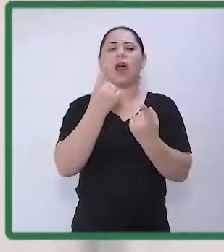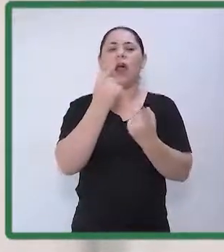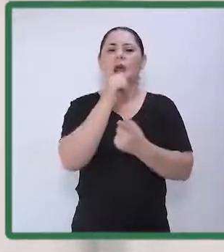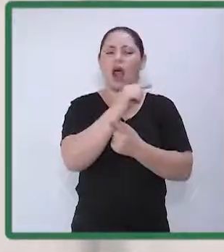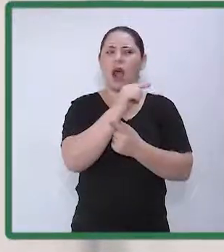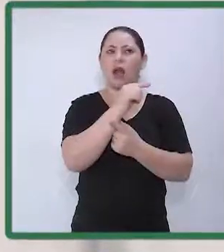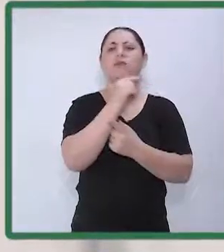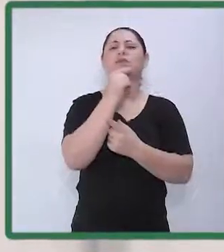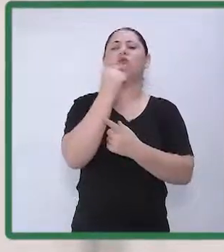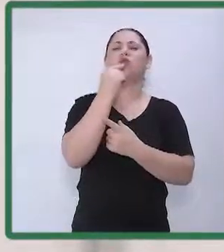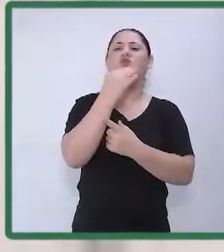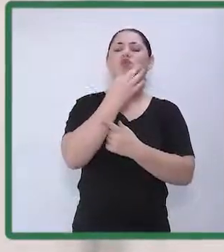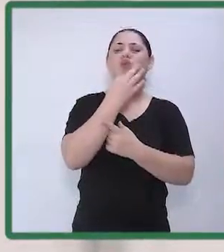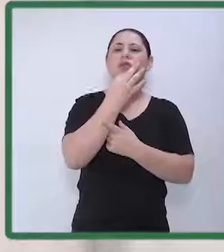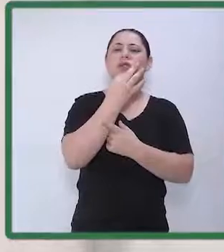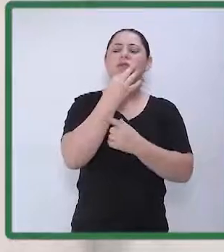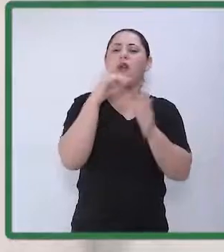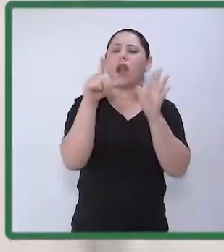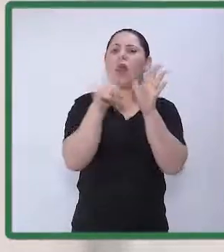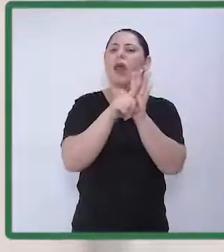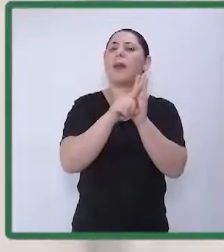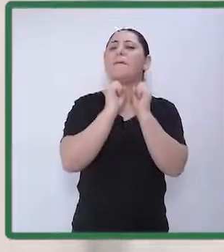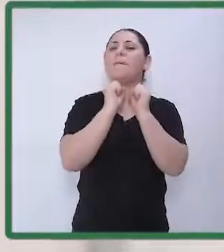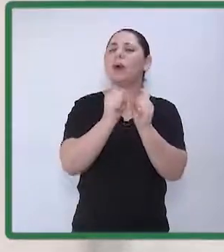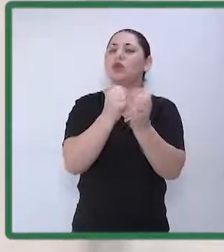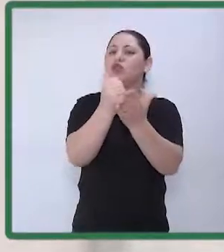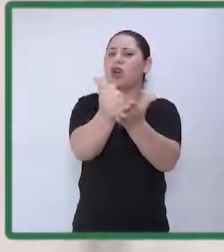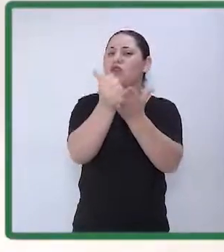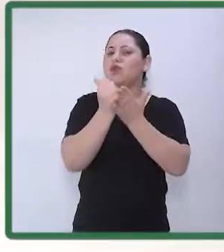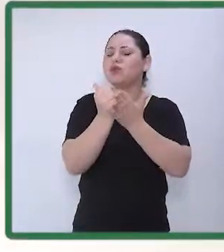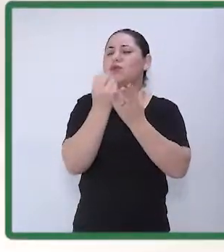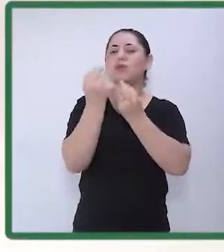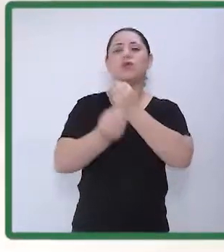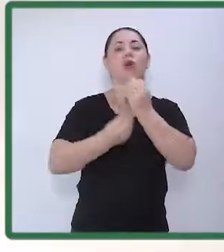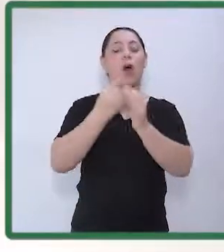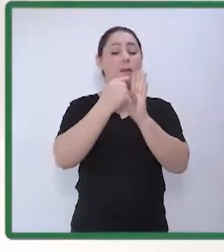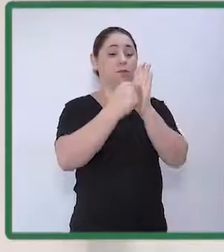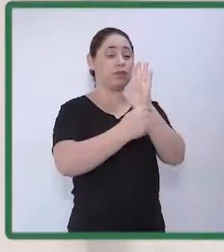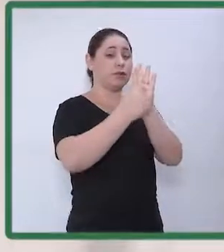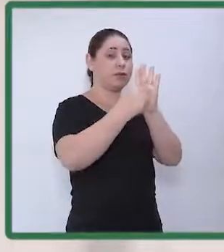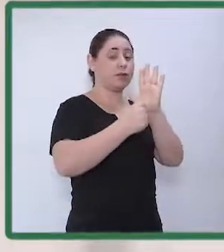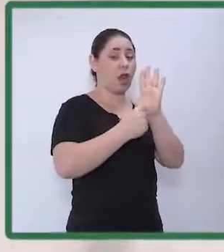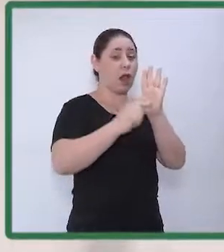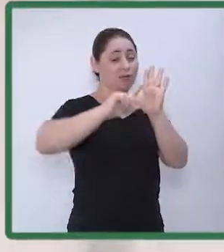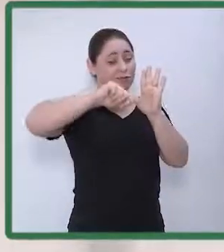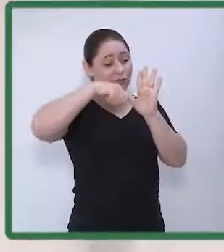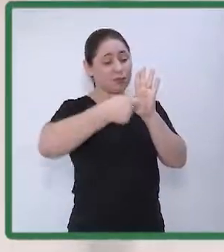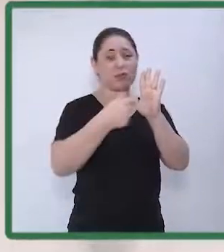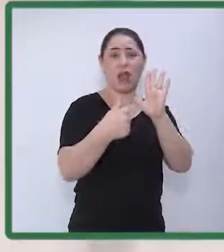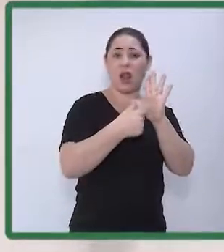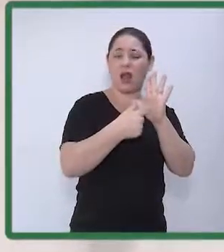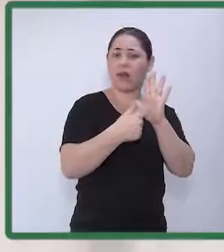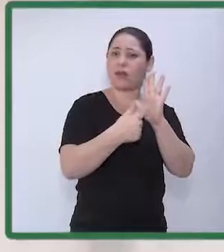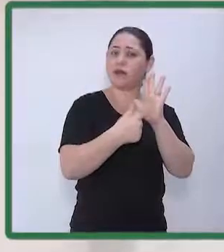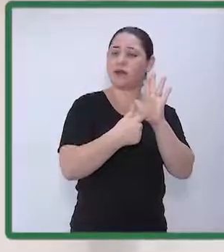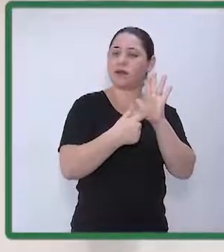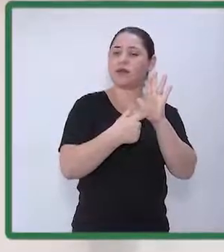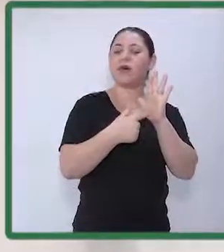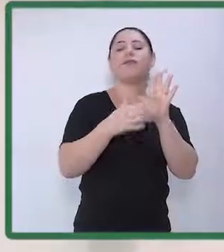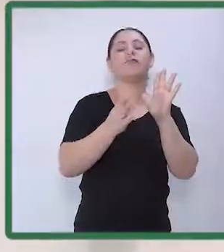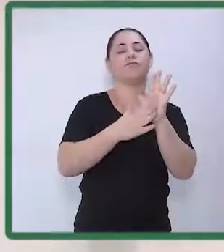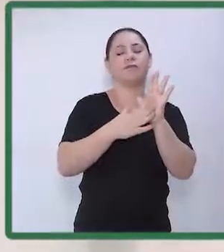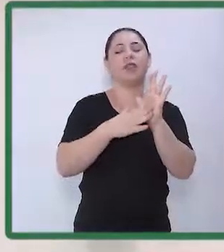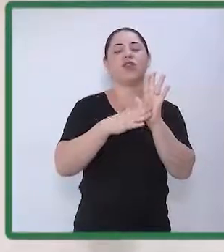dela ter tido conhecimento de que ela poderia pedir ajuda através de um sinal,